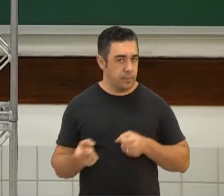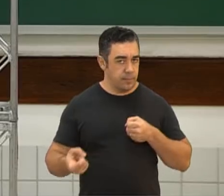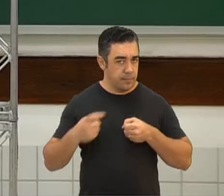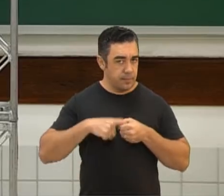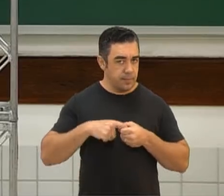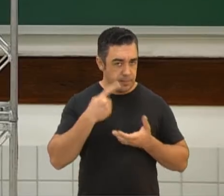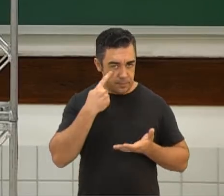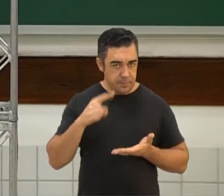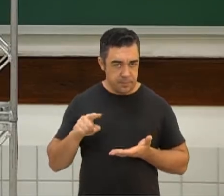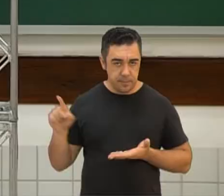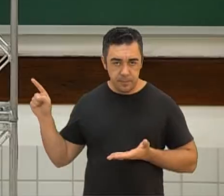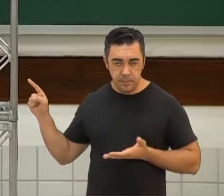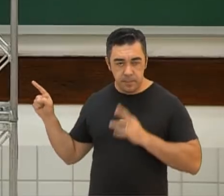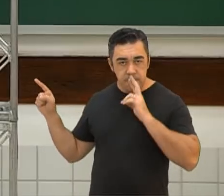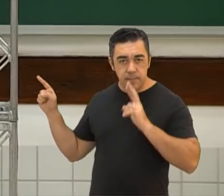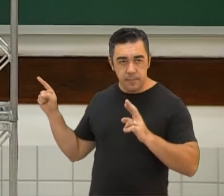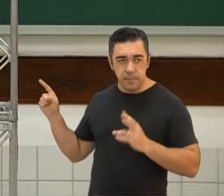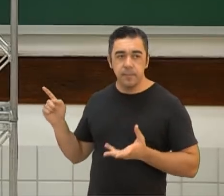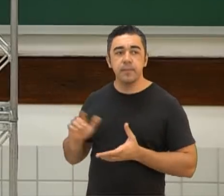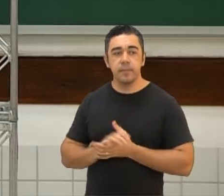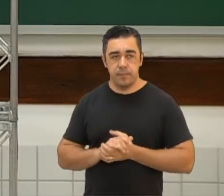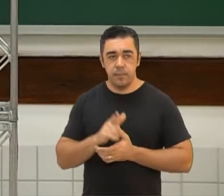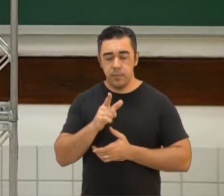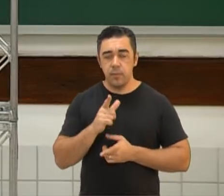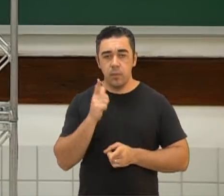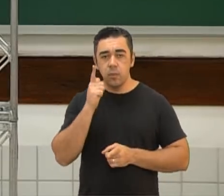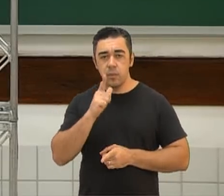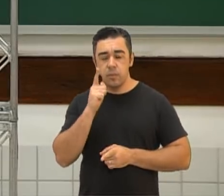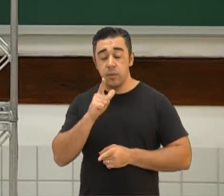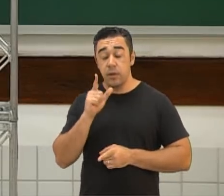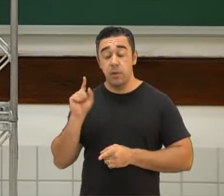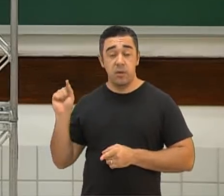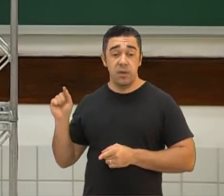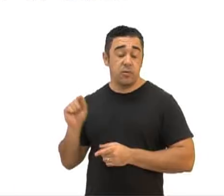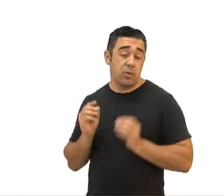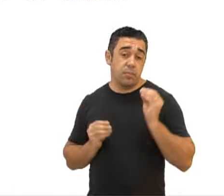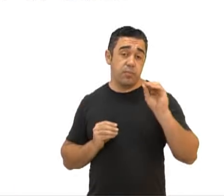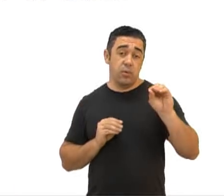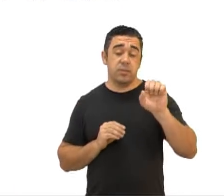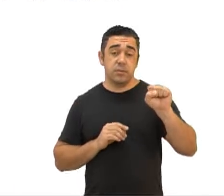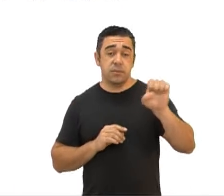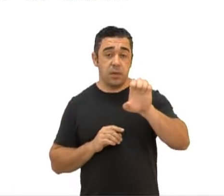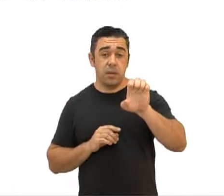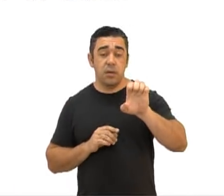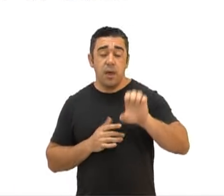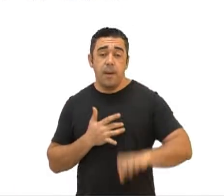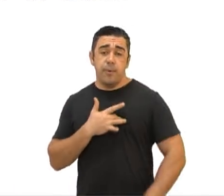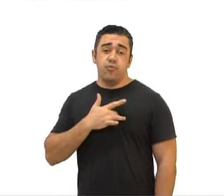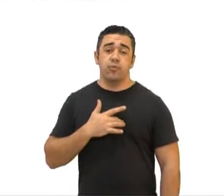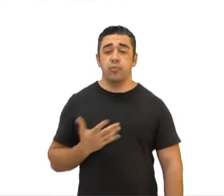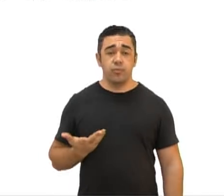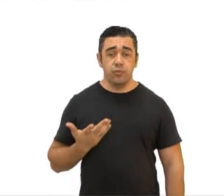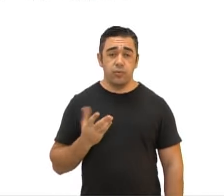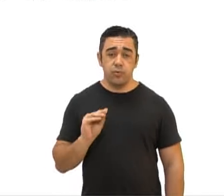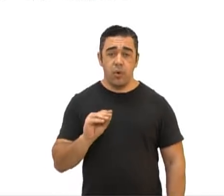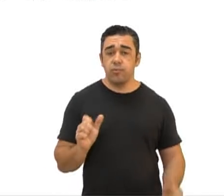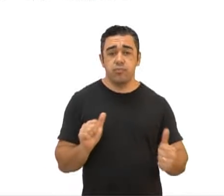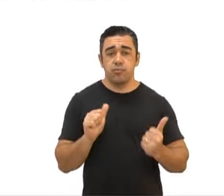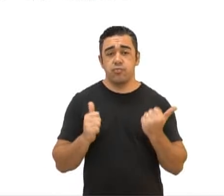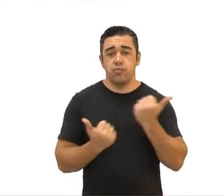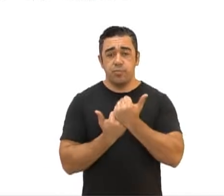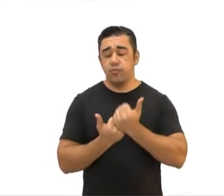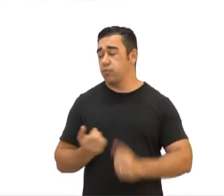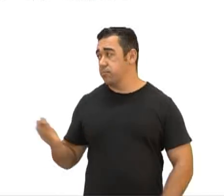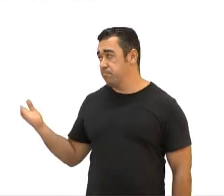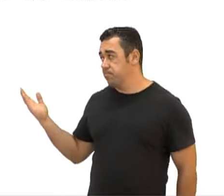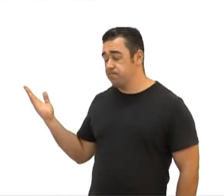Retornando então, pessoal, vamos verificar. Quem conseguiu perceber que é só acrescentar ali o se, o pronome reflexivo, né, e